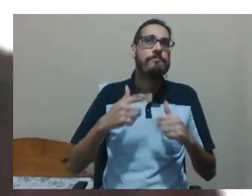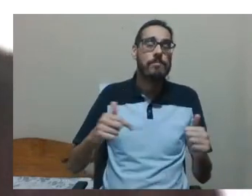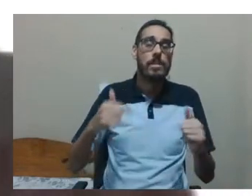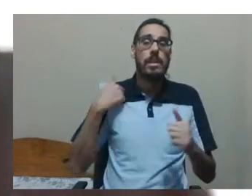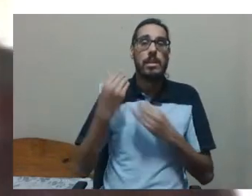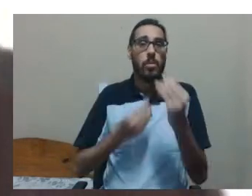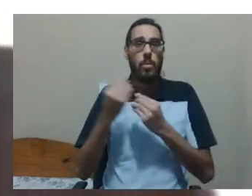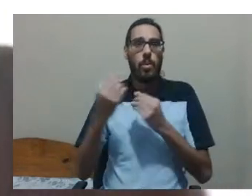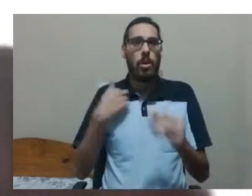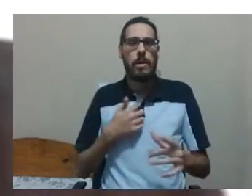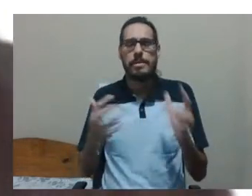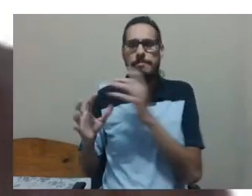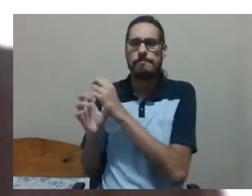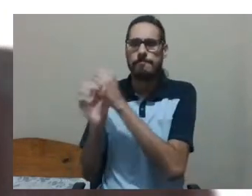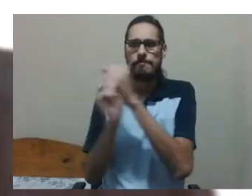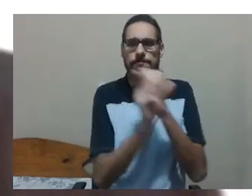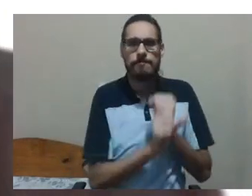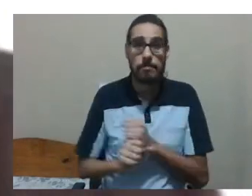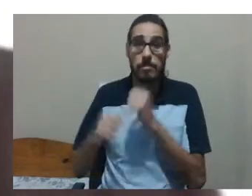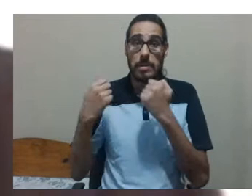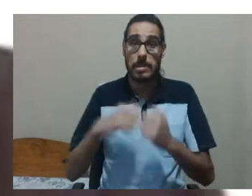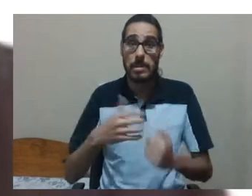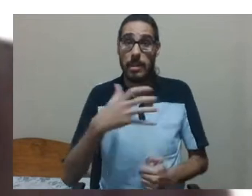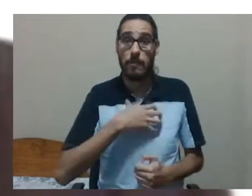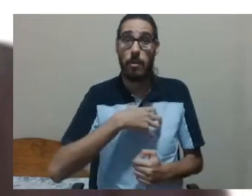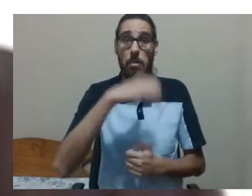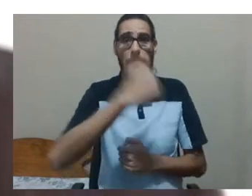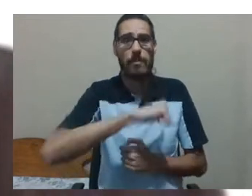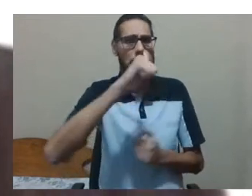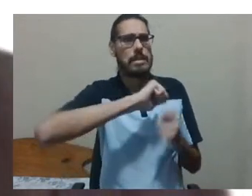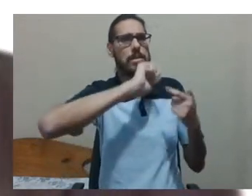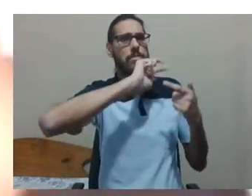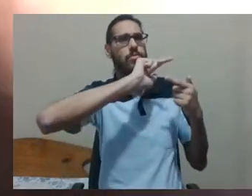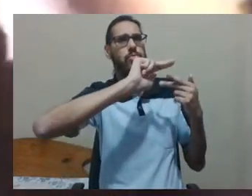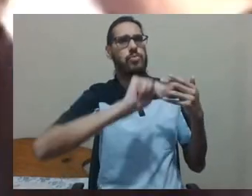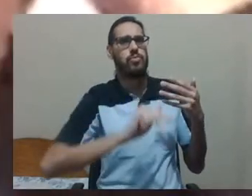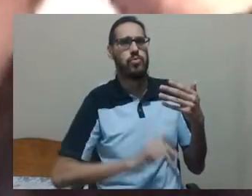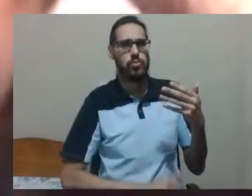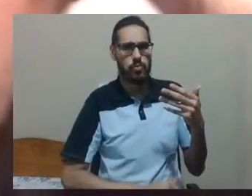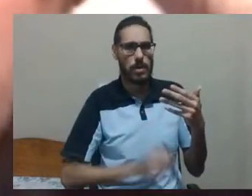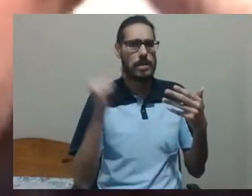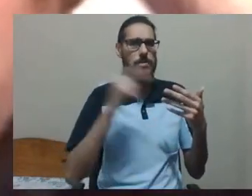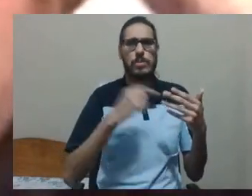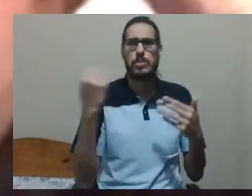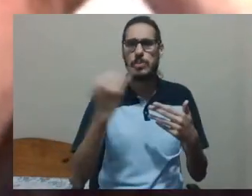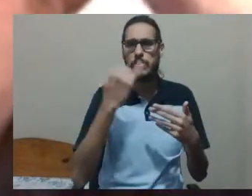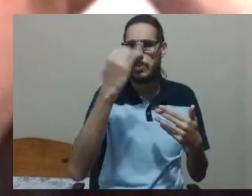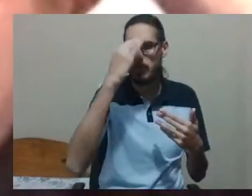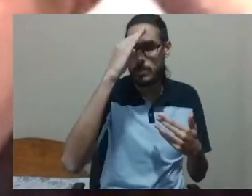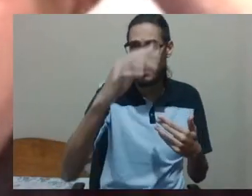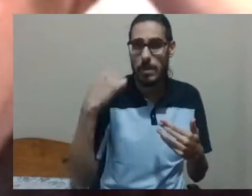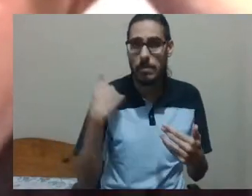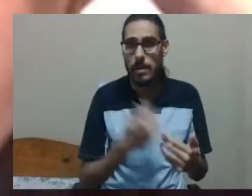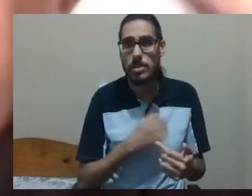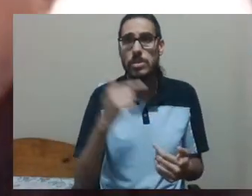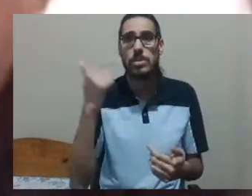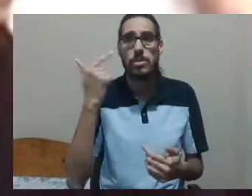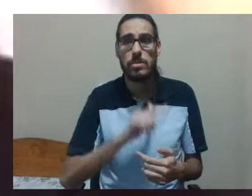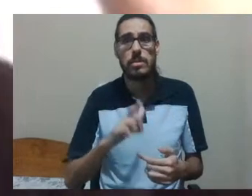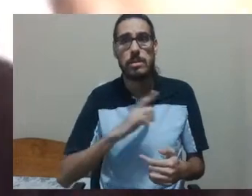de várias formas de avaliação, dentre essa comissão própria, é fundamental para realmente ter como